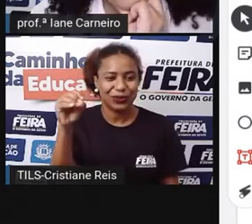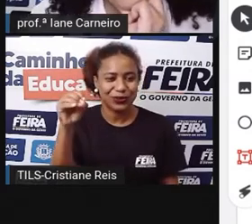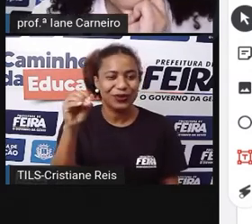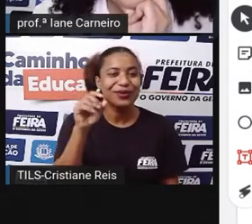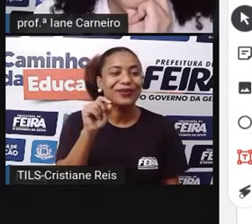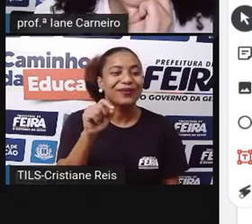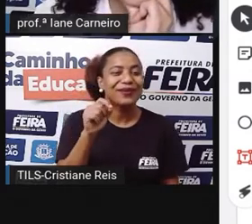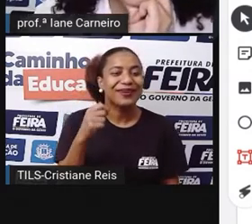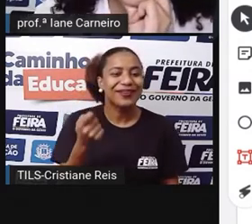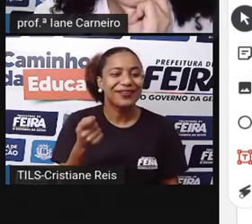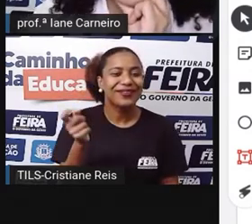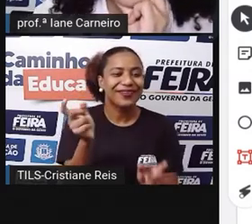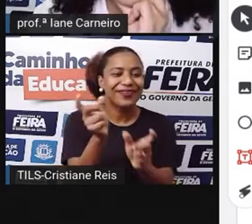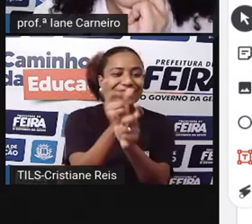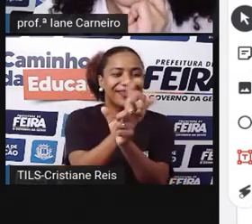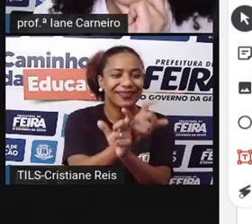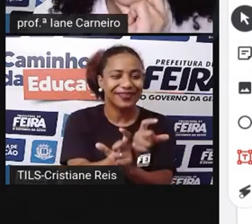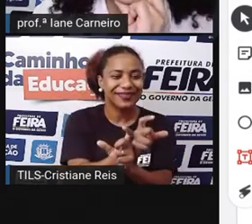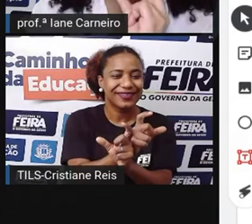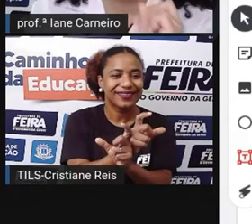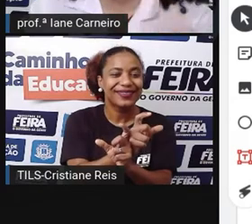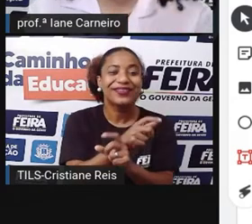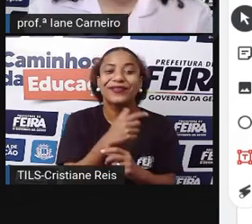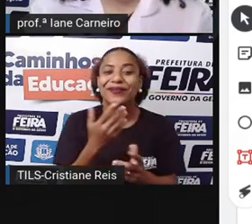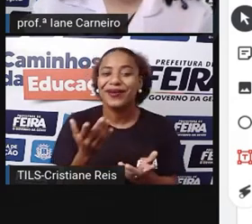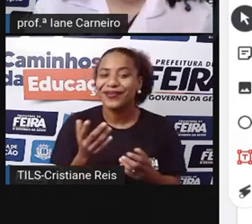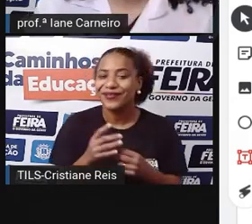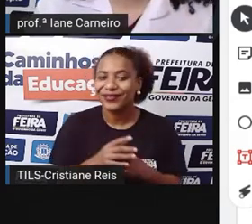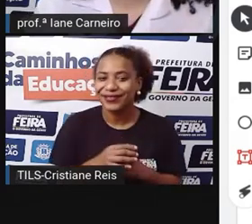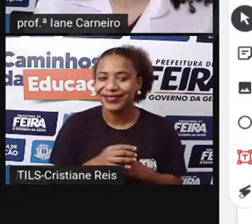é a palavra que formou? Ó.